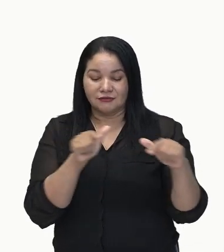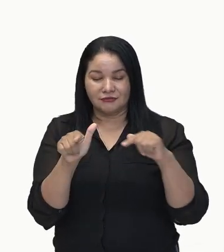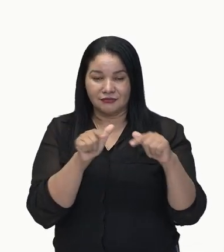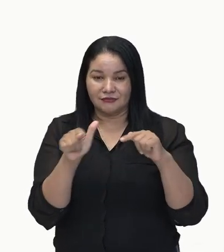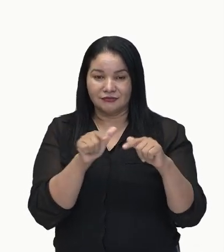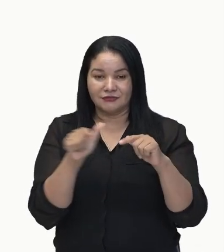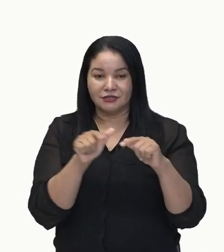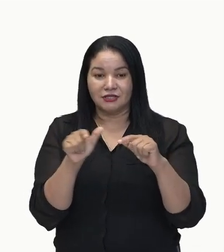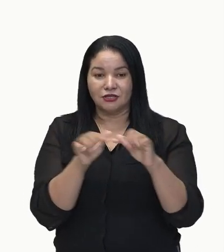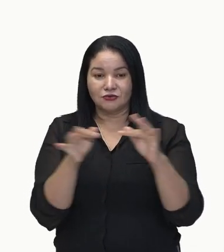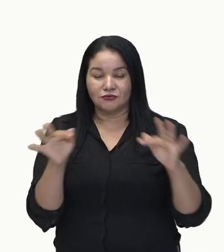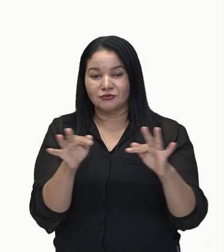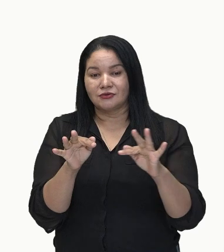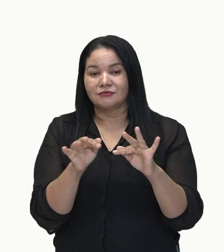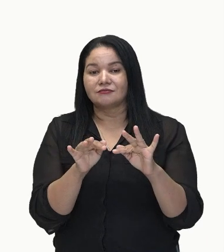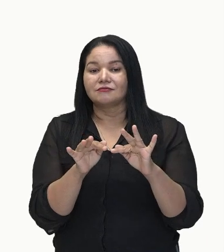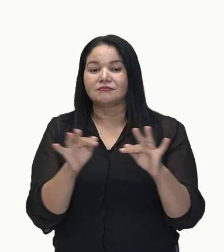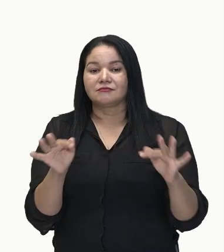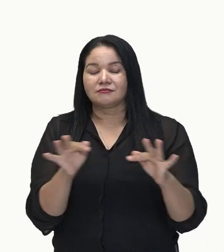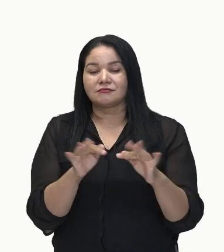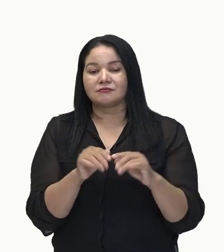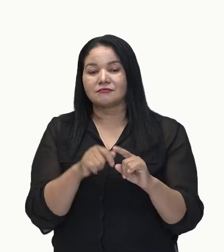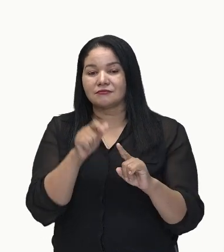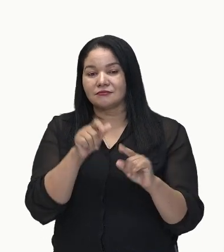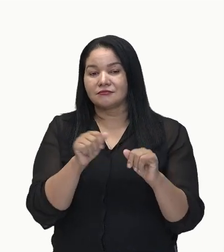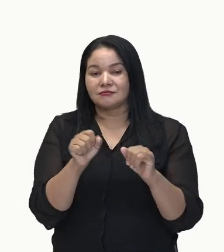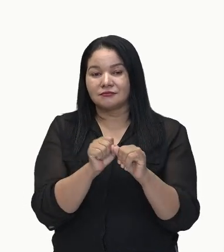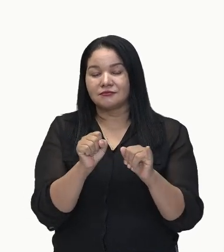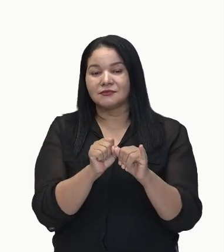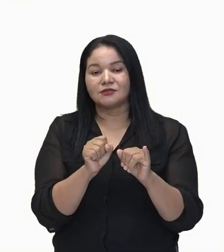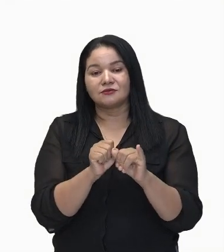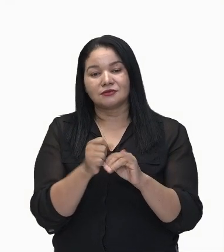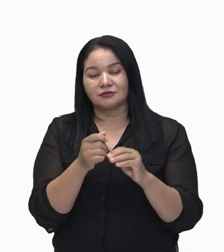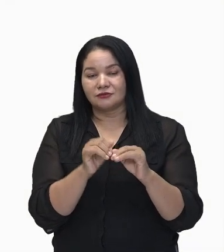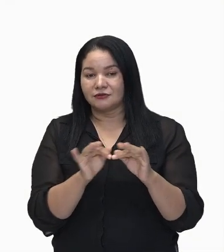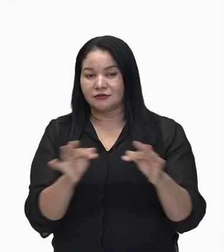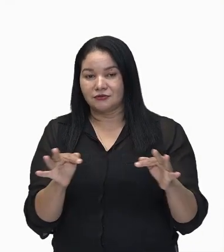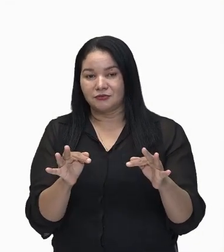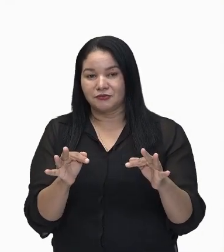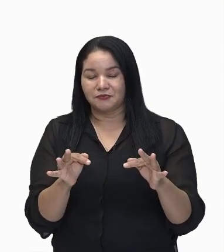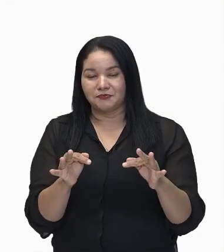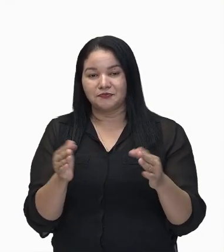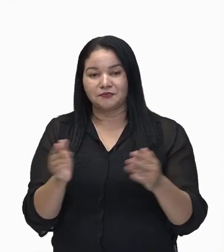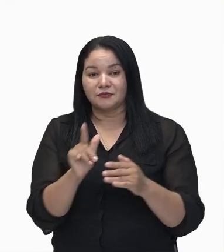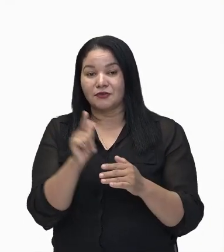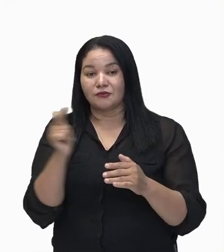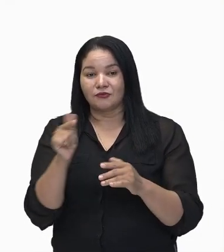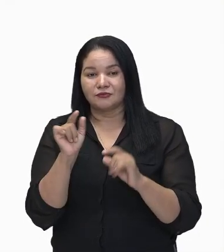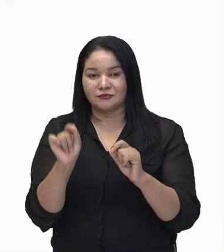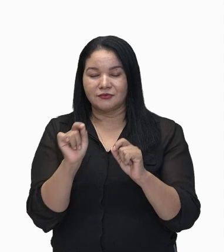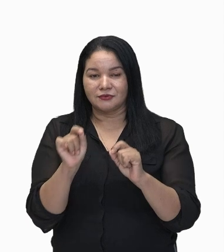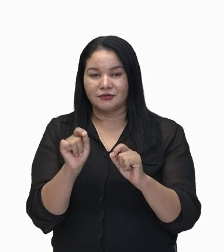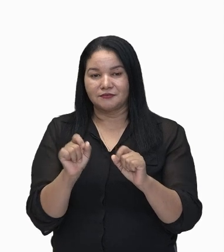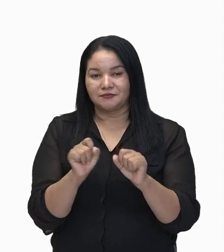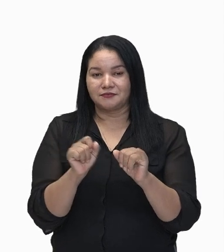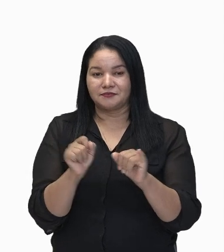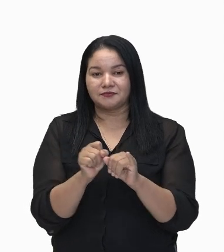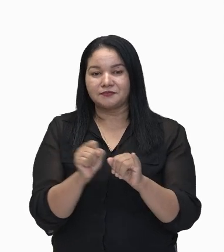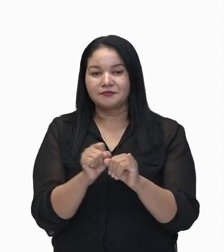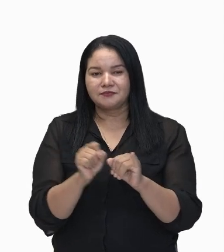simples, ok? Vamos falar agora sobre sujeito inexistente. Vamos lá. Olha só, presta atenção agora